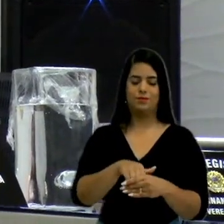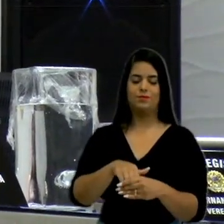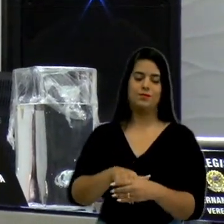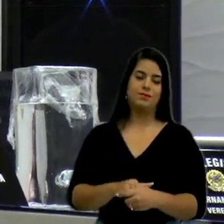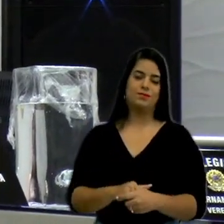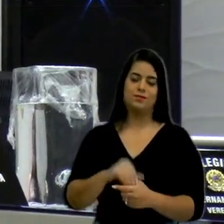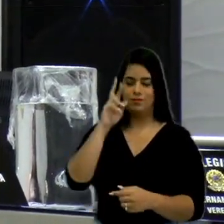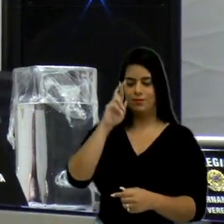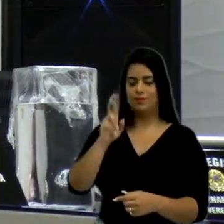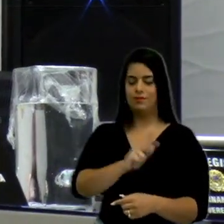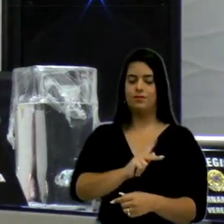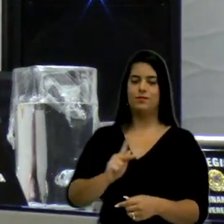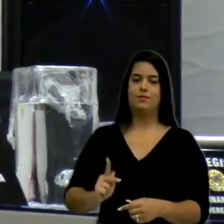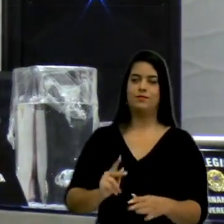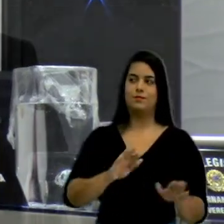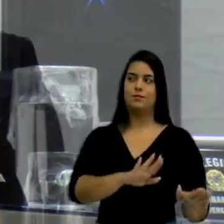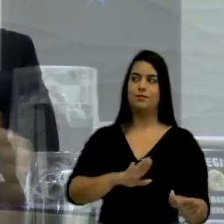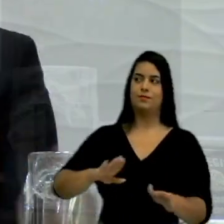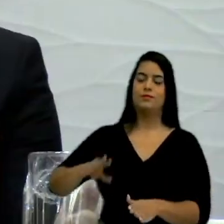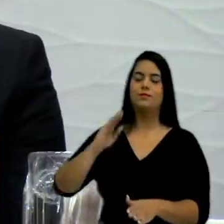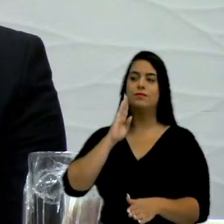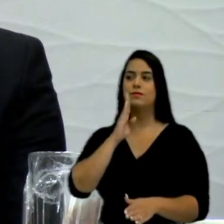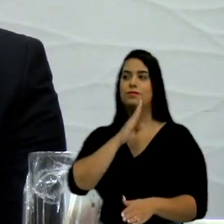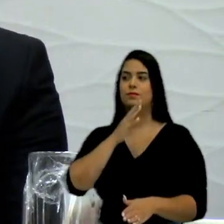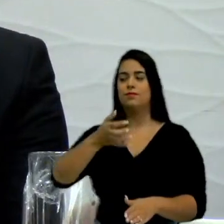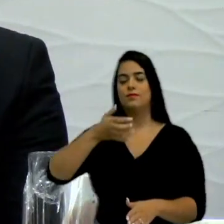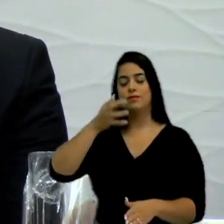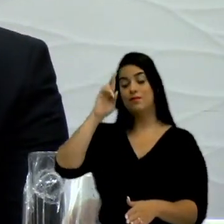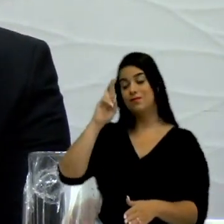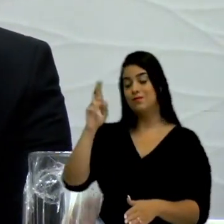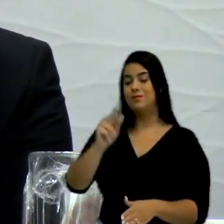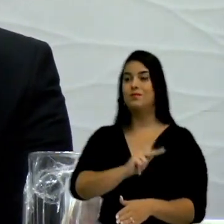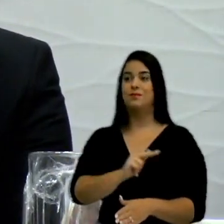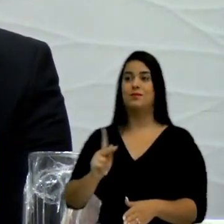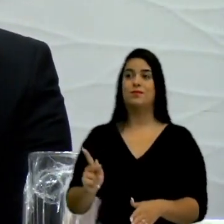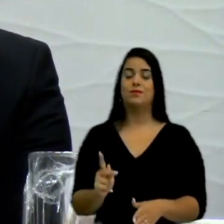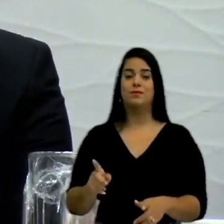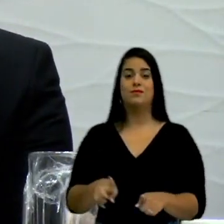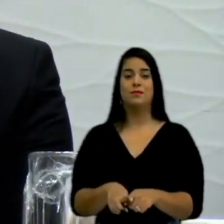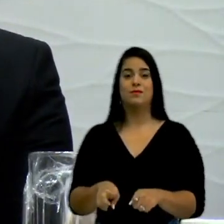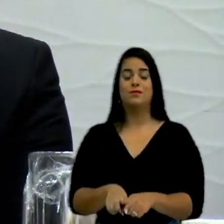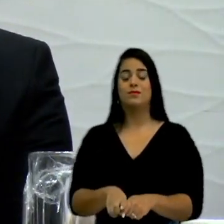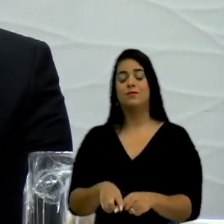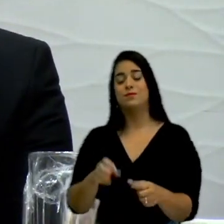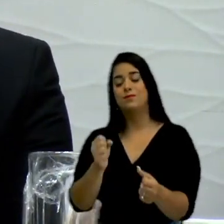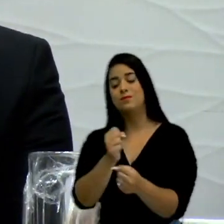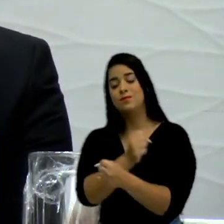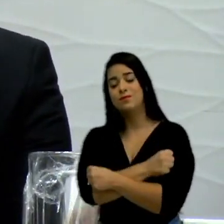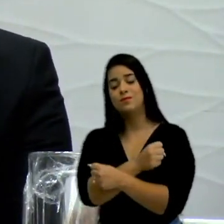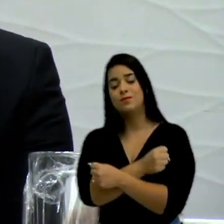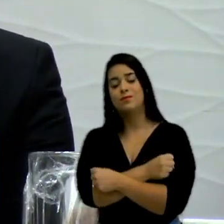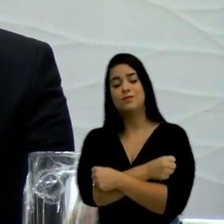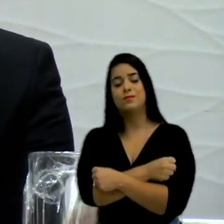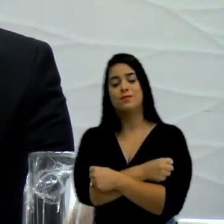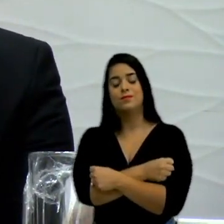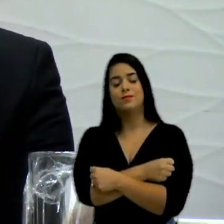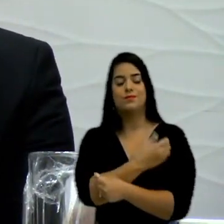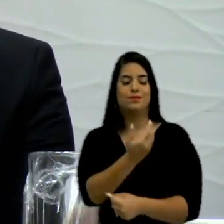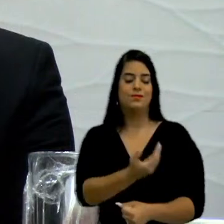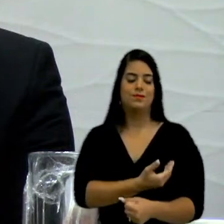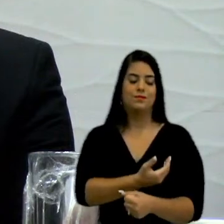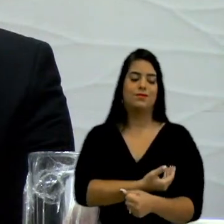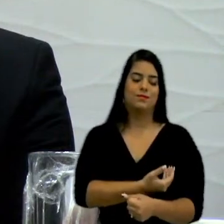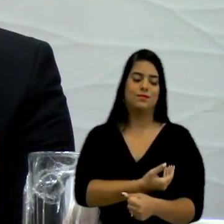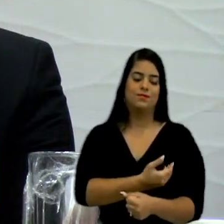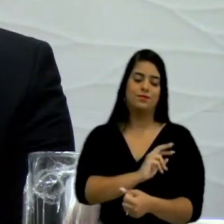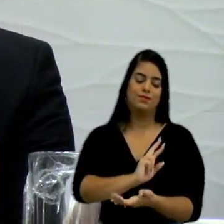presidente. Vereador Bruno Braga. Senhor presidente, também quero abraçar alguns amigos que fazem aniversário essa